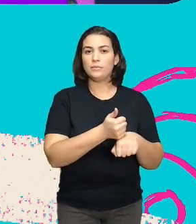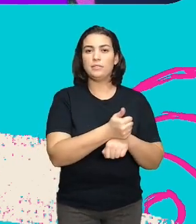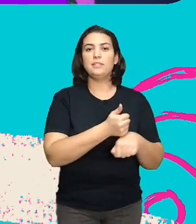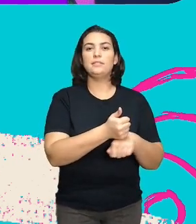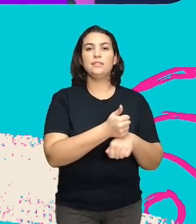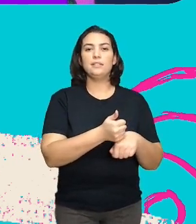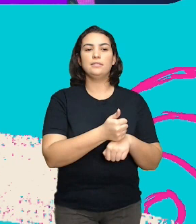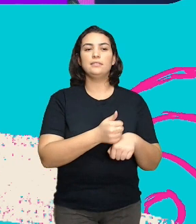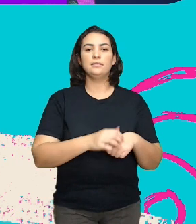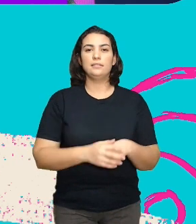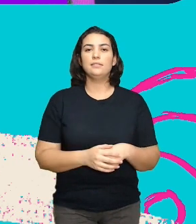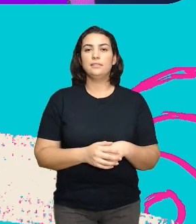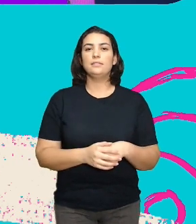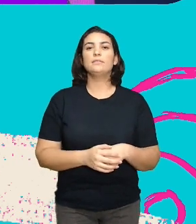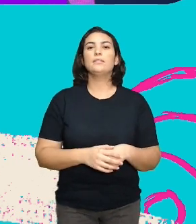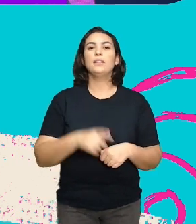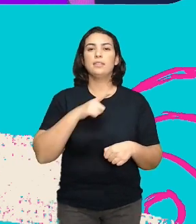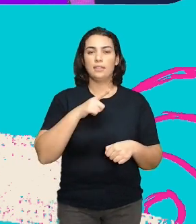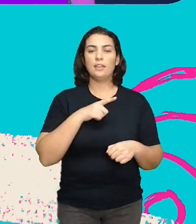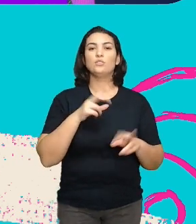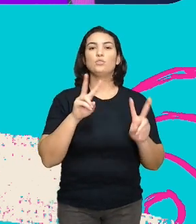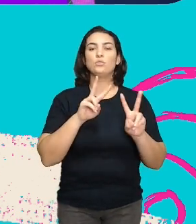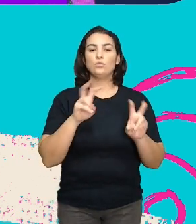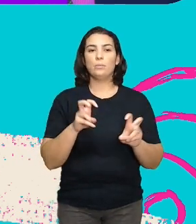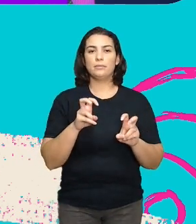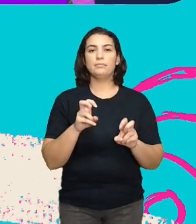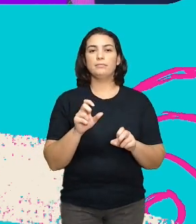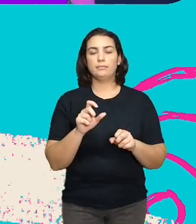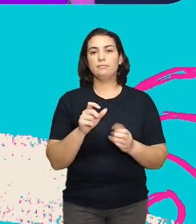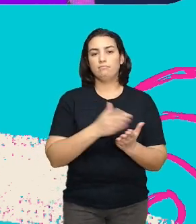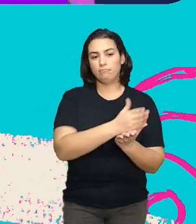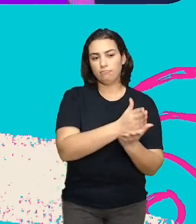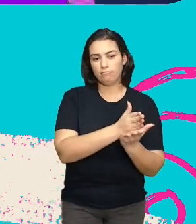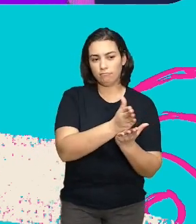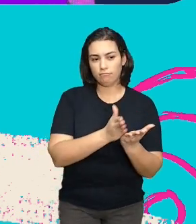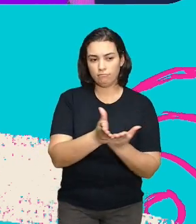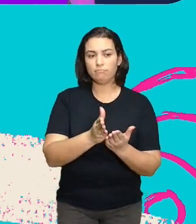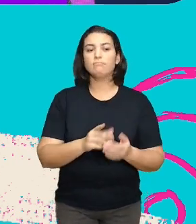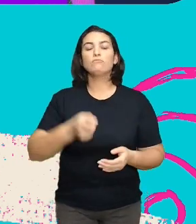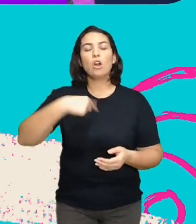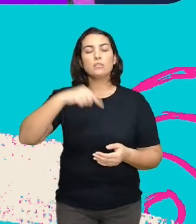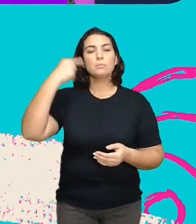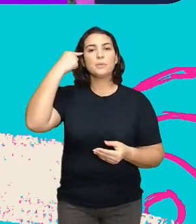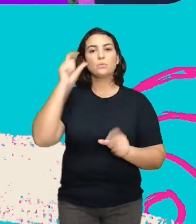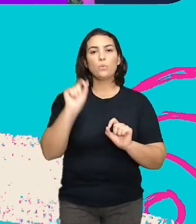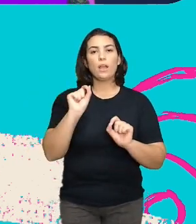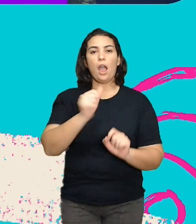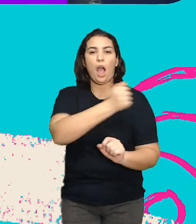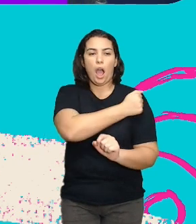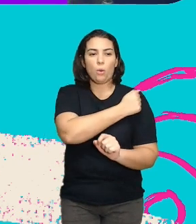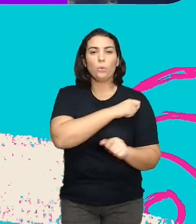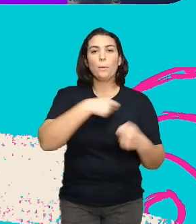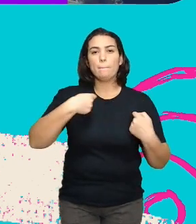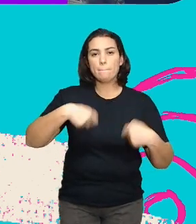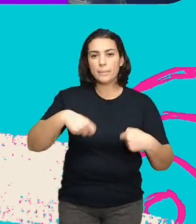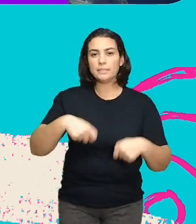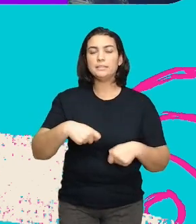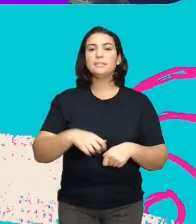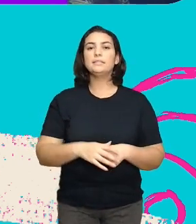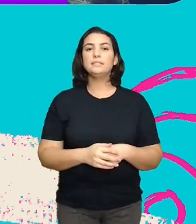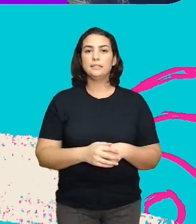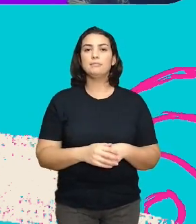em relação à saída intermediária, porque nós entendemos que o estudante precisa de uma amarra para finalizar uma